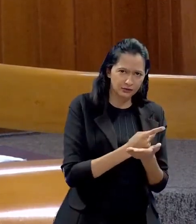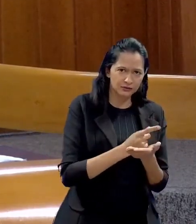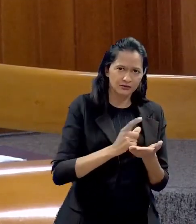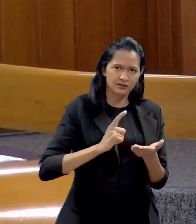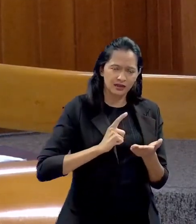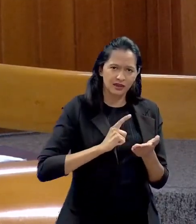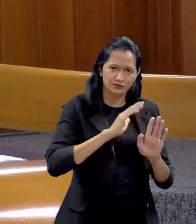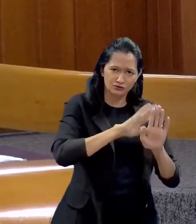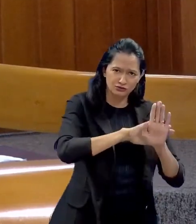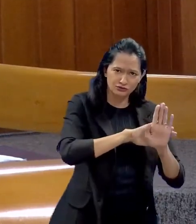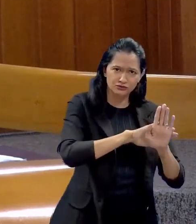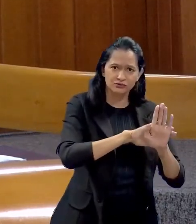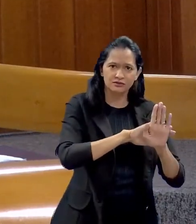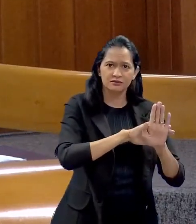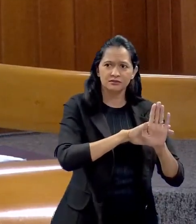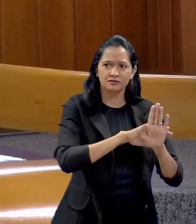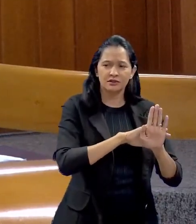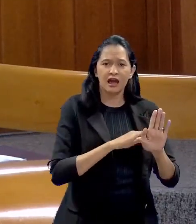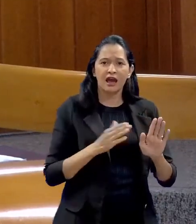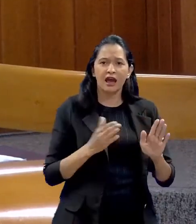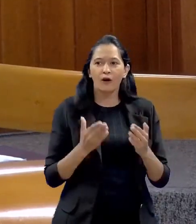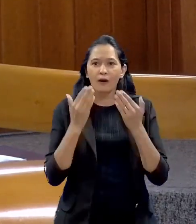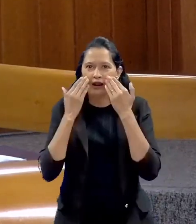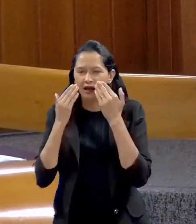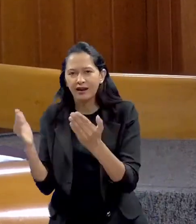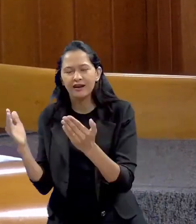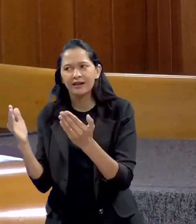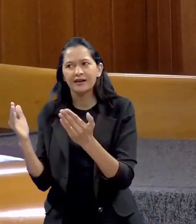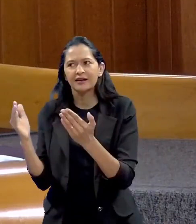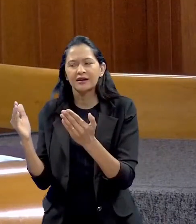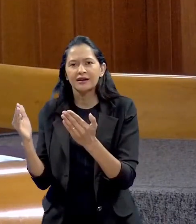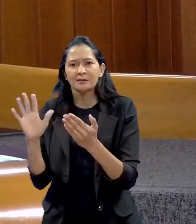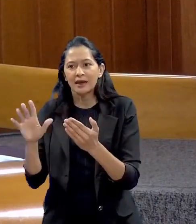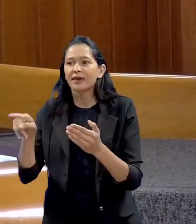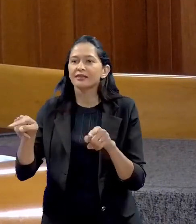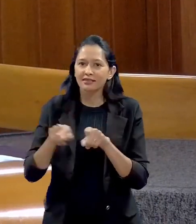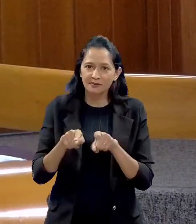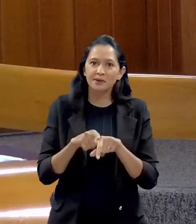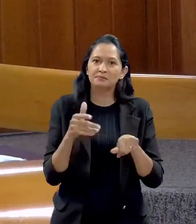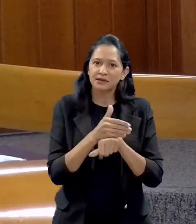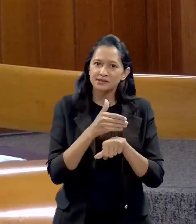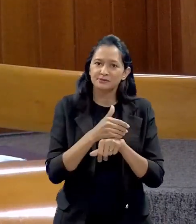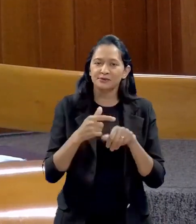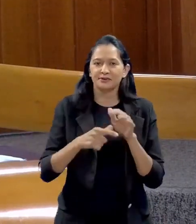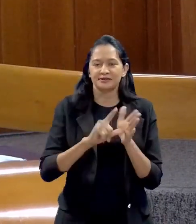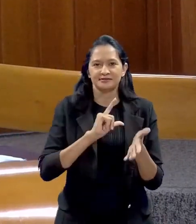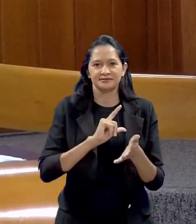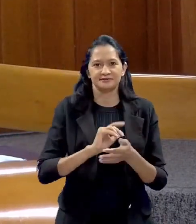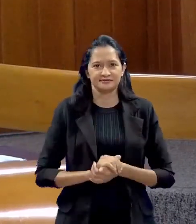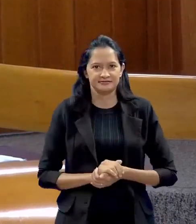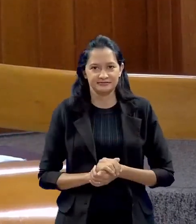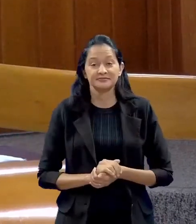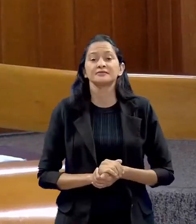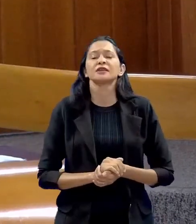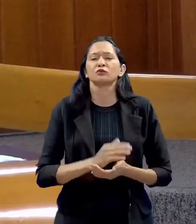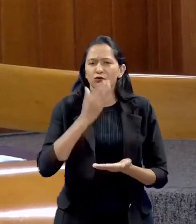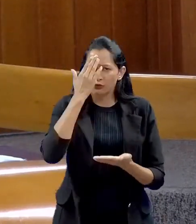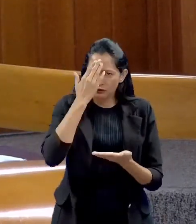fiscal. Eu estou acompanhando a prefeitura. O prefeito tem a minha